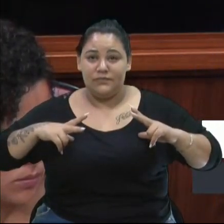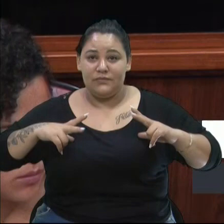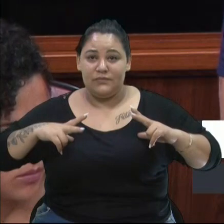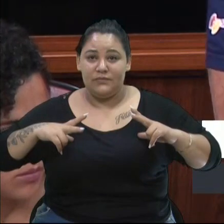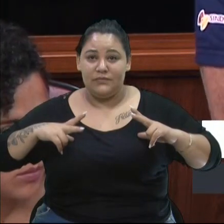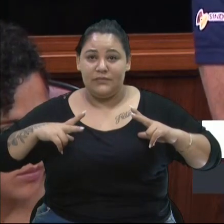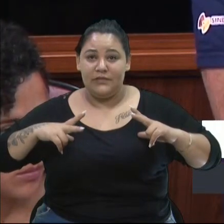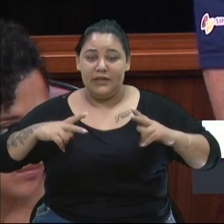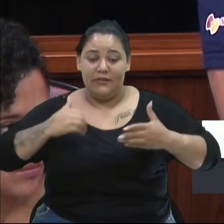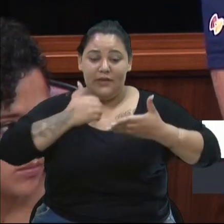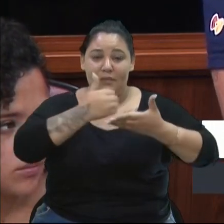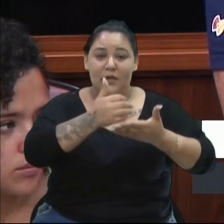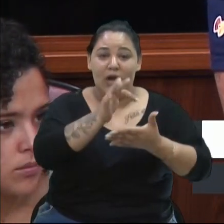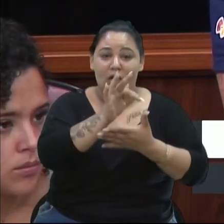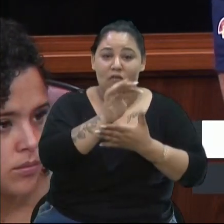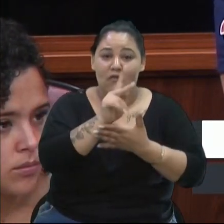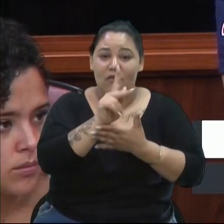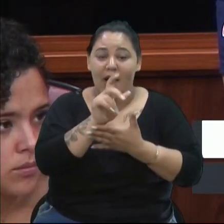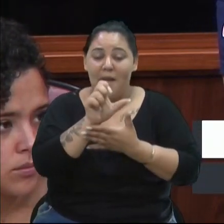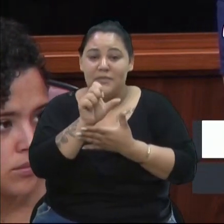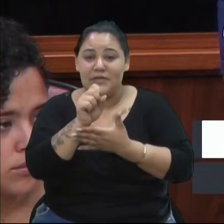FAPS 20 anos.